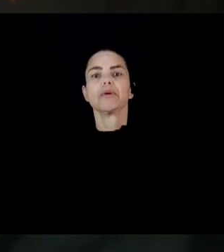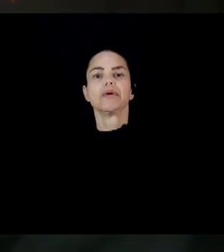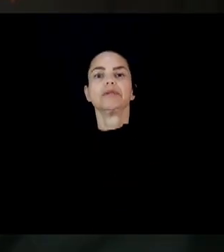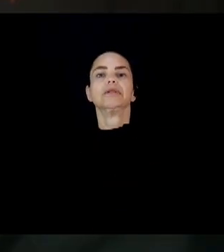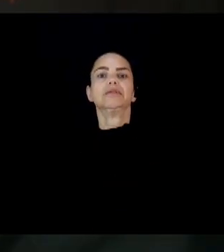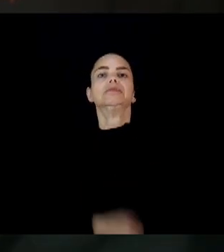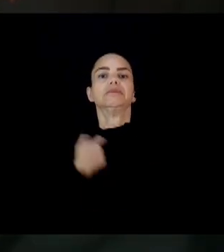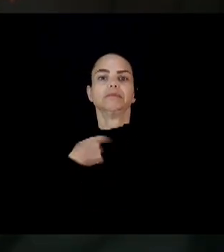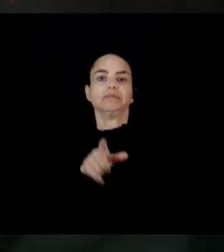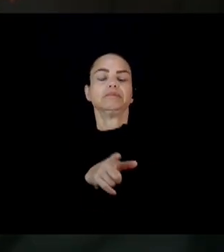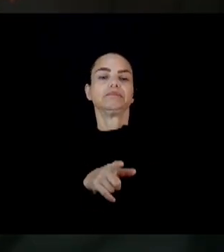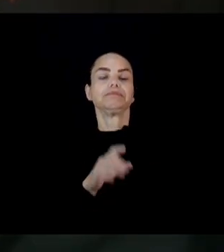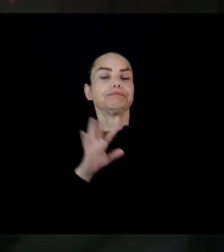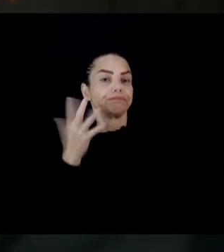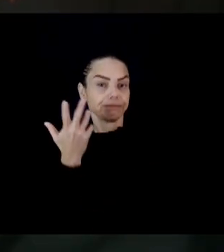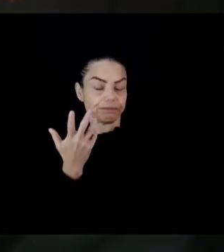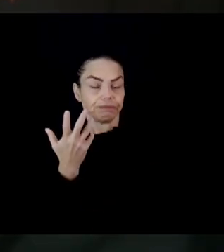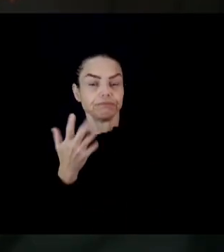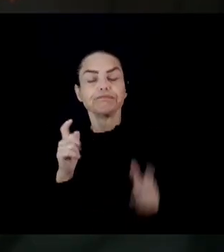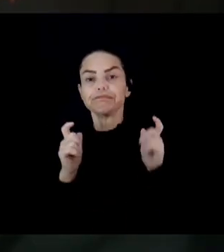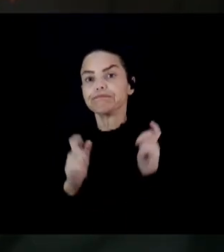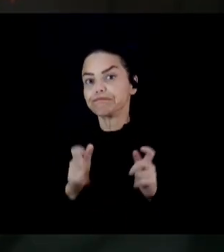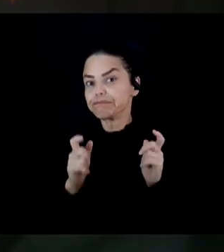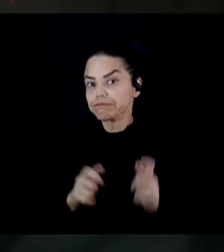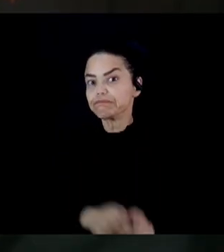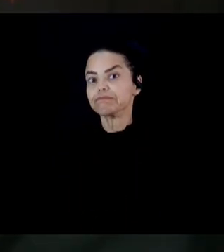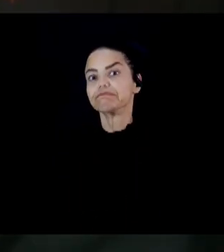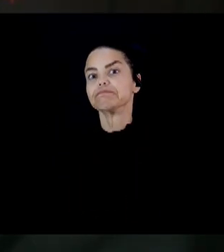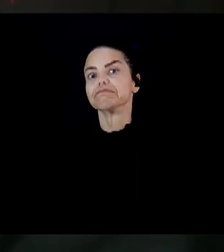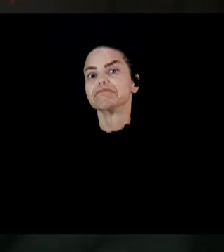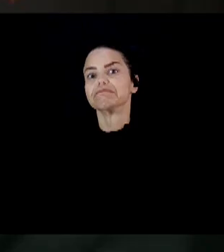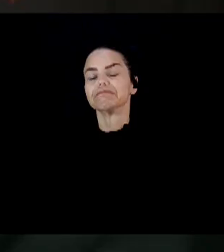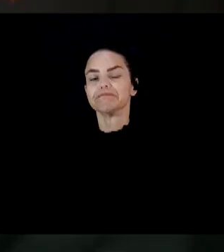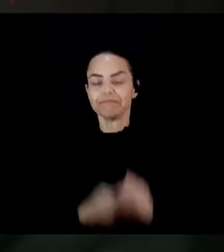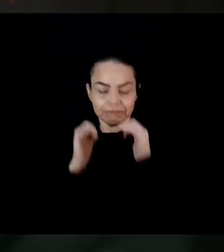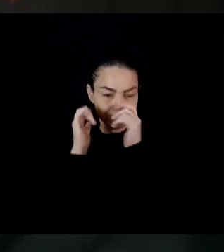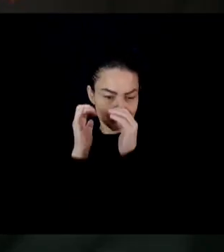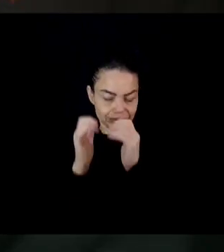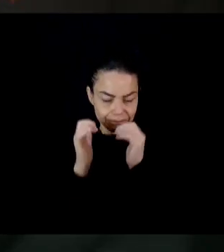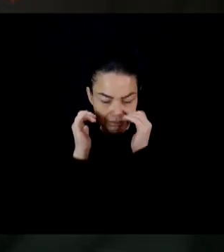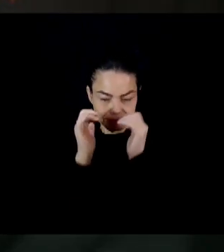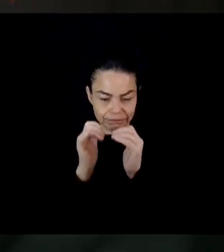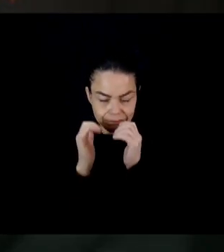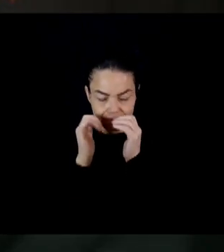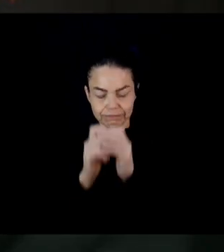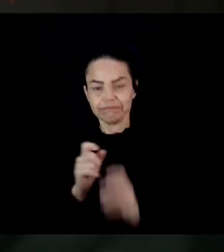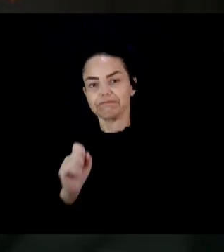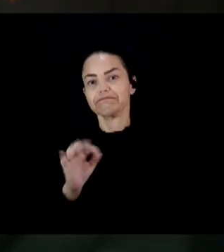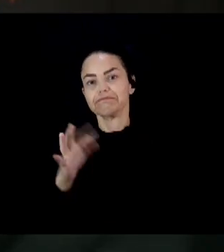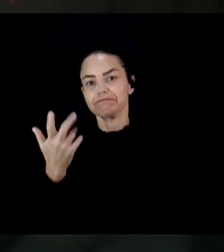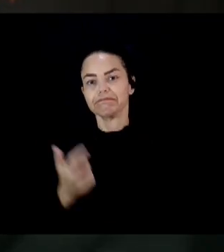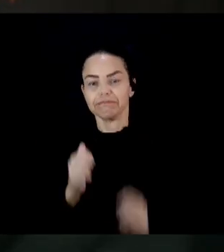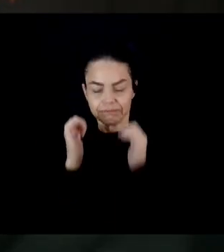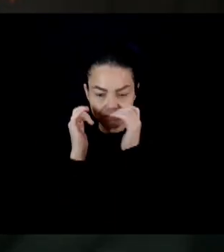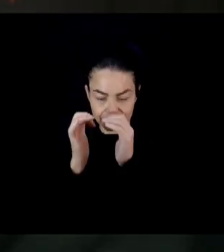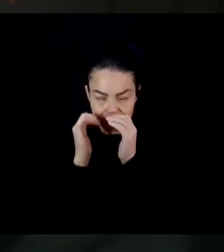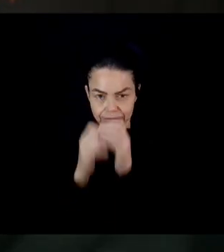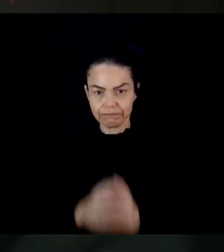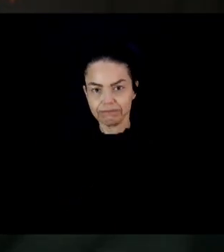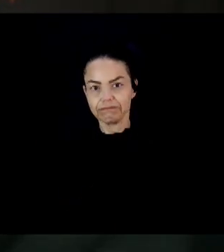vai acontecer onde? No nosso cérebro. Então, Andresa, o que acontece com o cérebro e com os